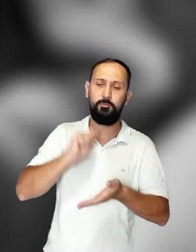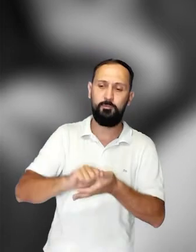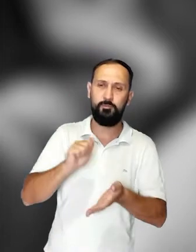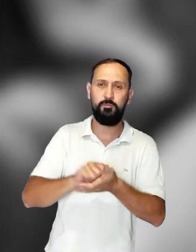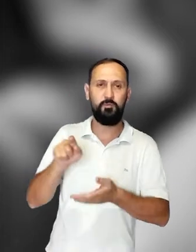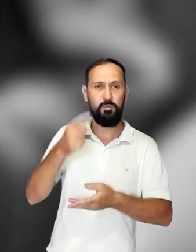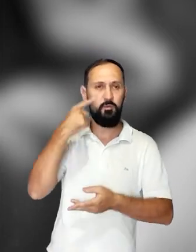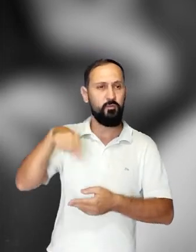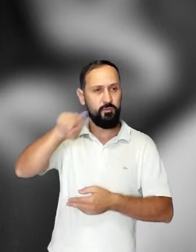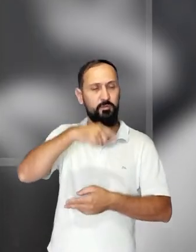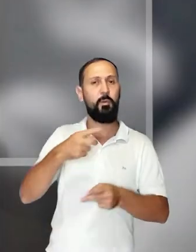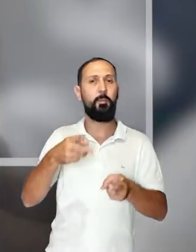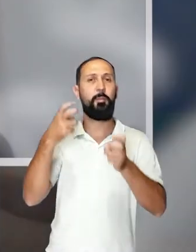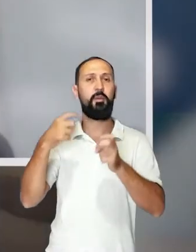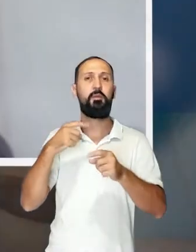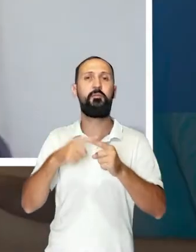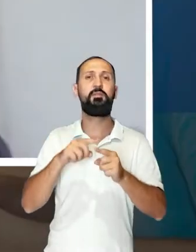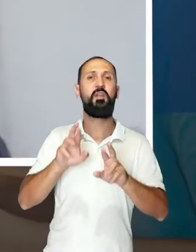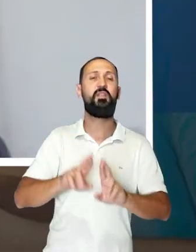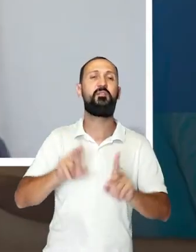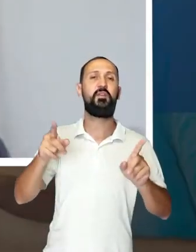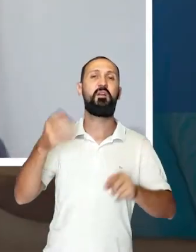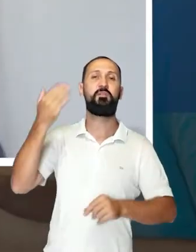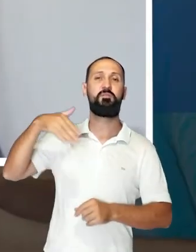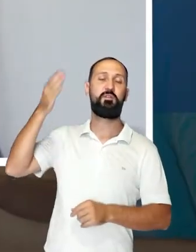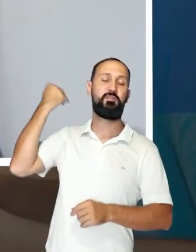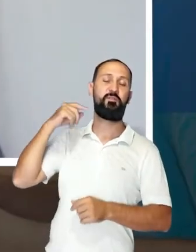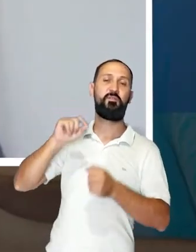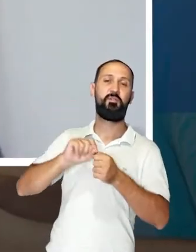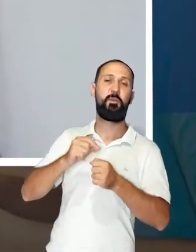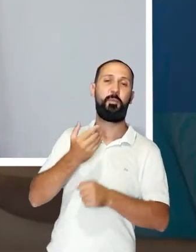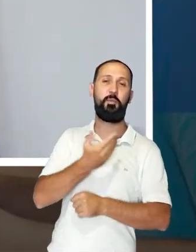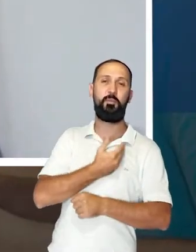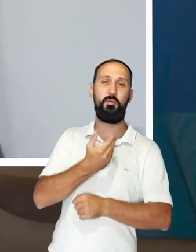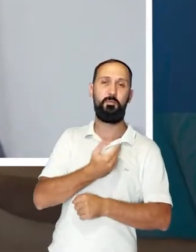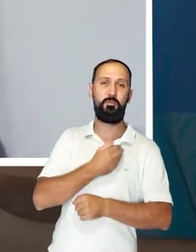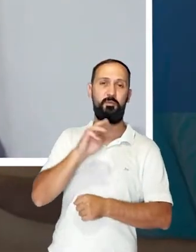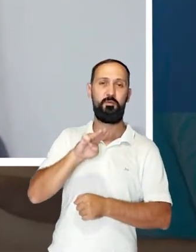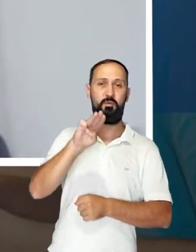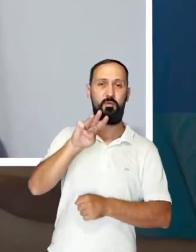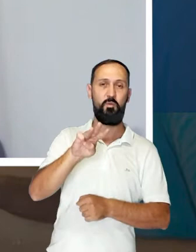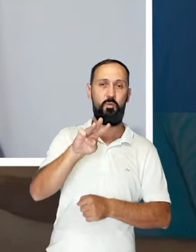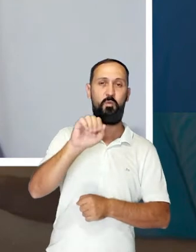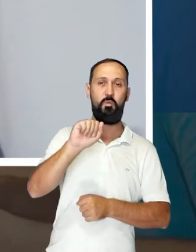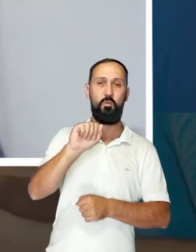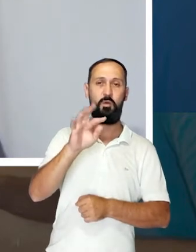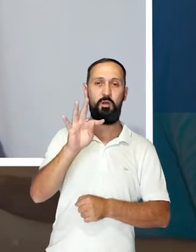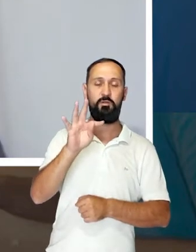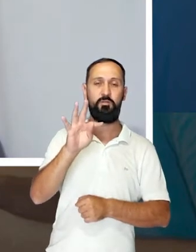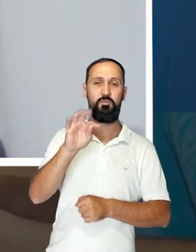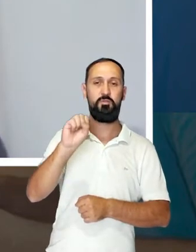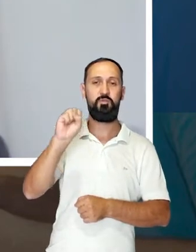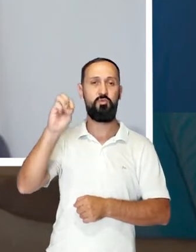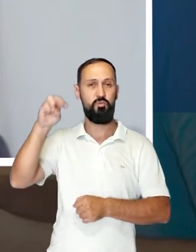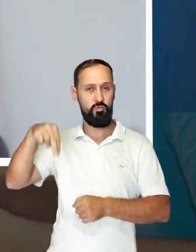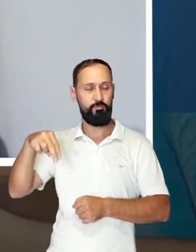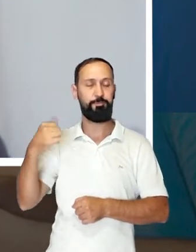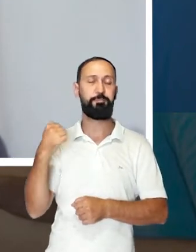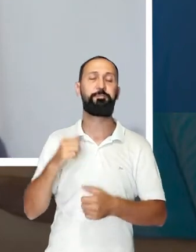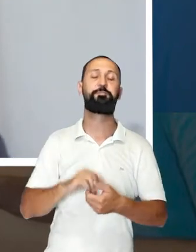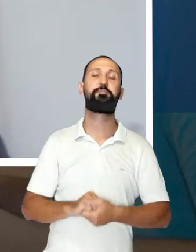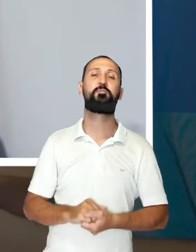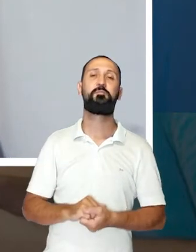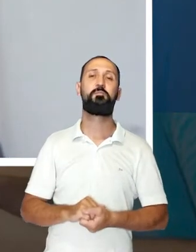ele fala logo no início, vocês perceberão que as anotações serão diferentes das que eram realizadas pelo meu amigo Watson, né? E ele